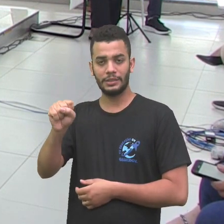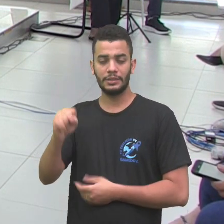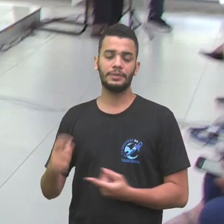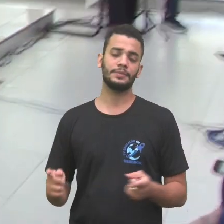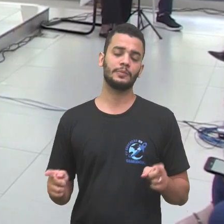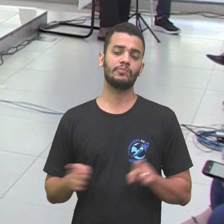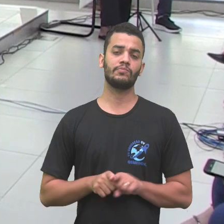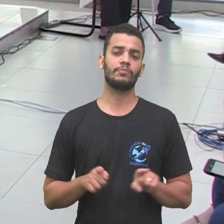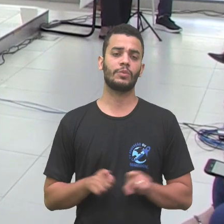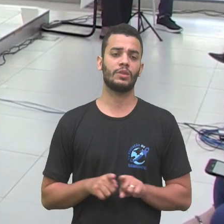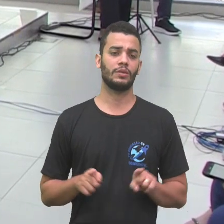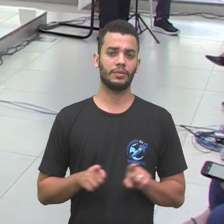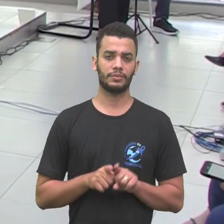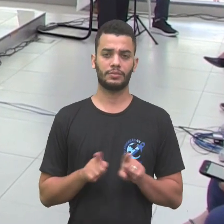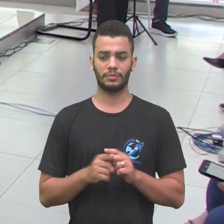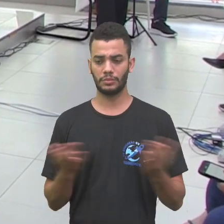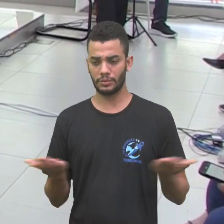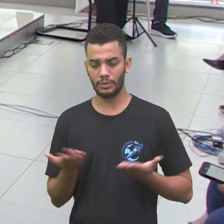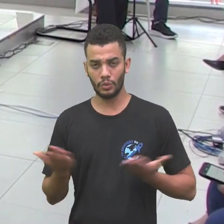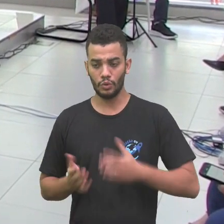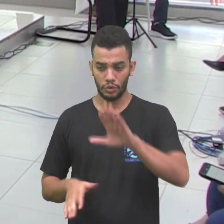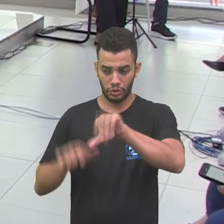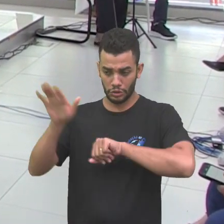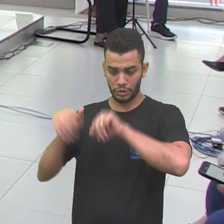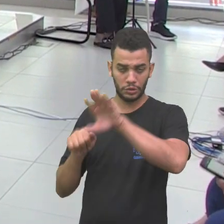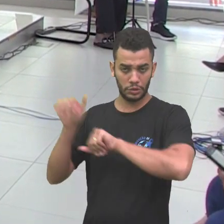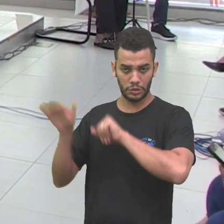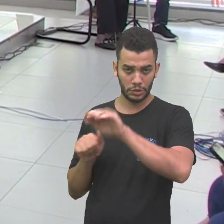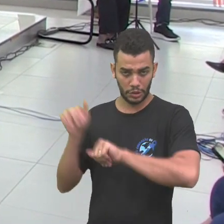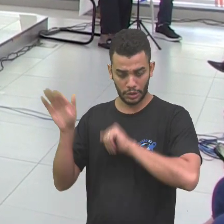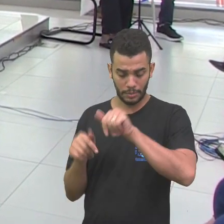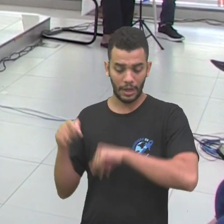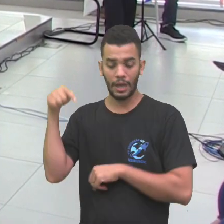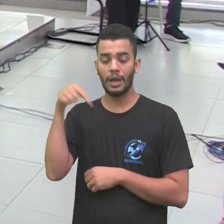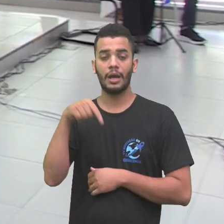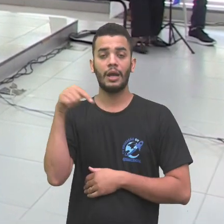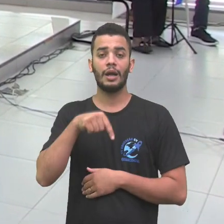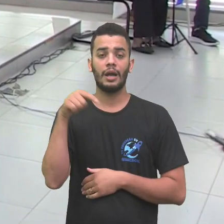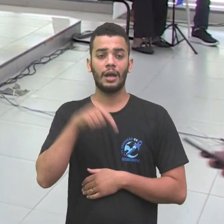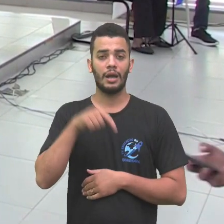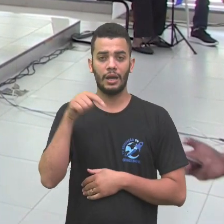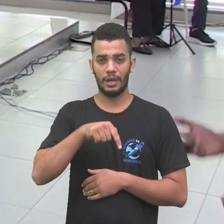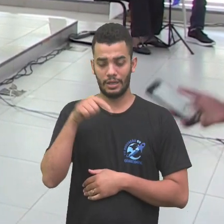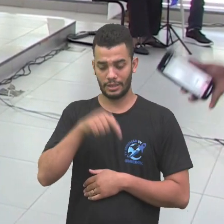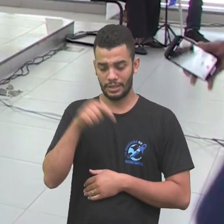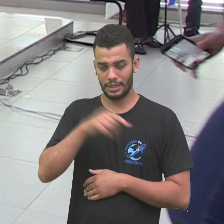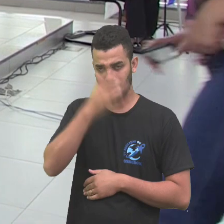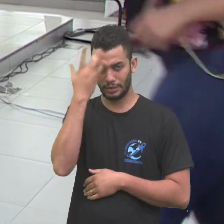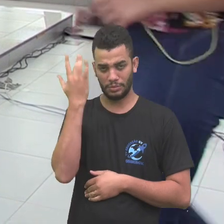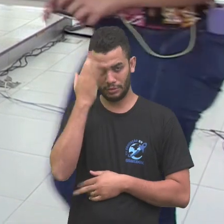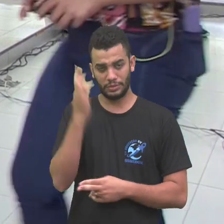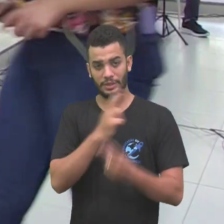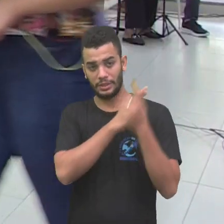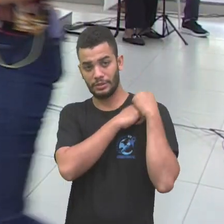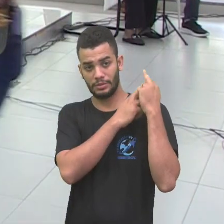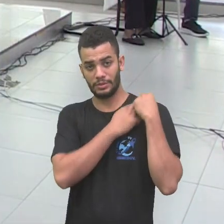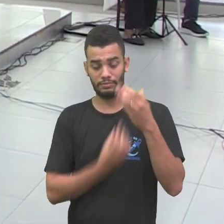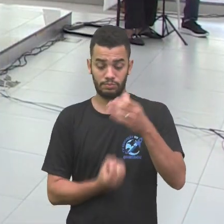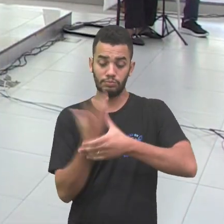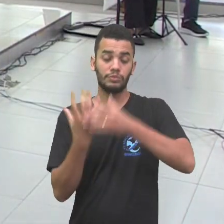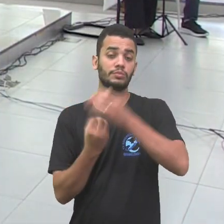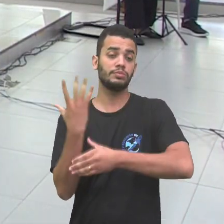agora chamar aqui à frente, com muito carinho, as criadoras e responsáveis pelo